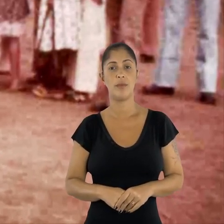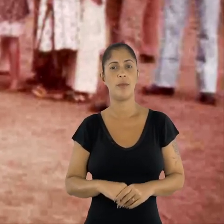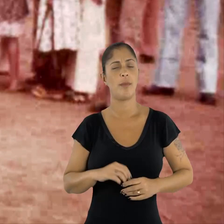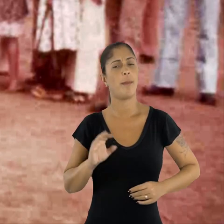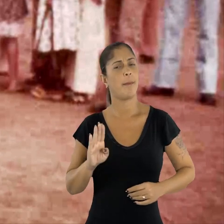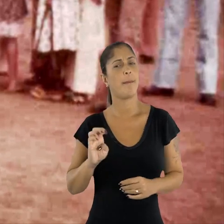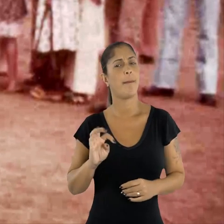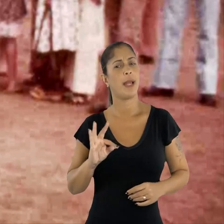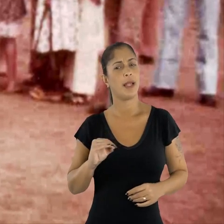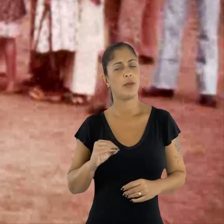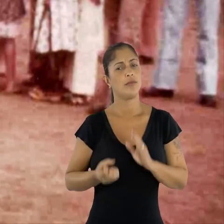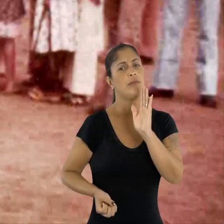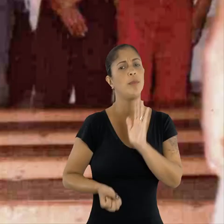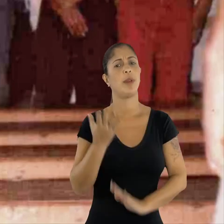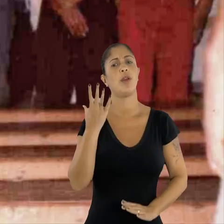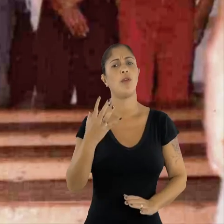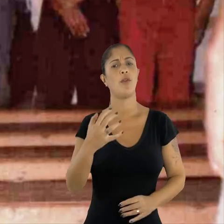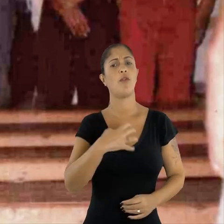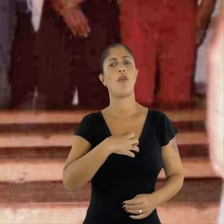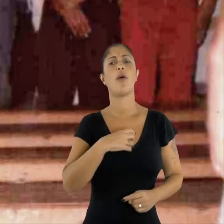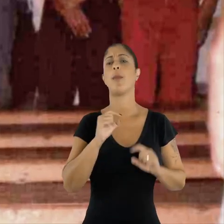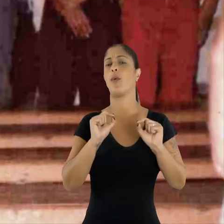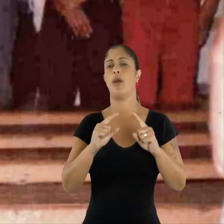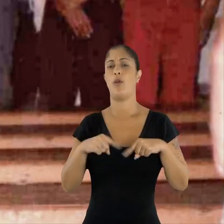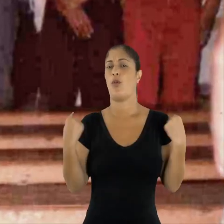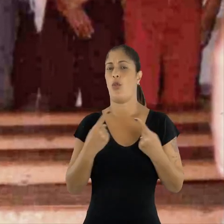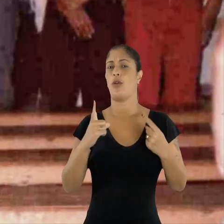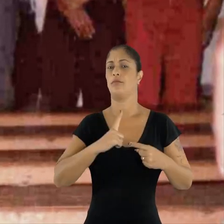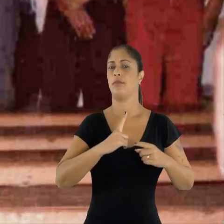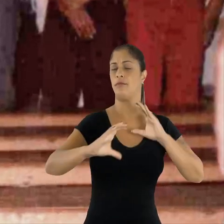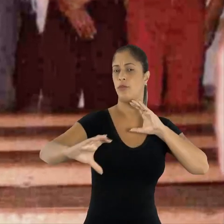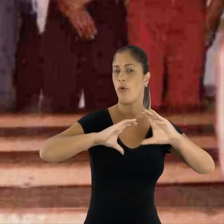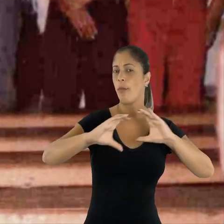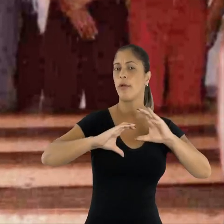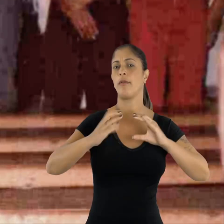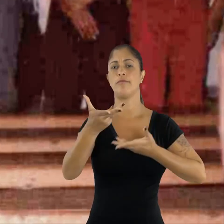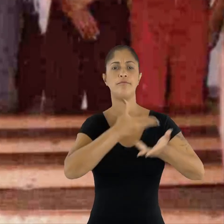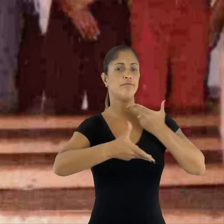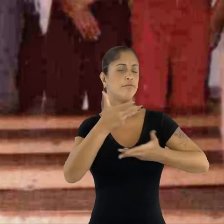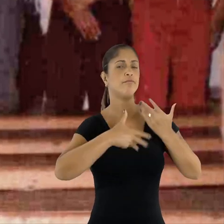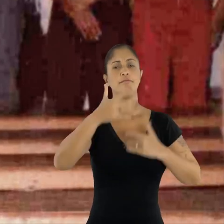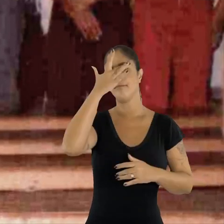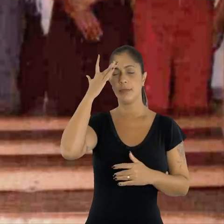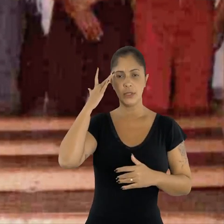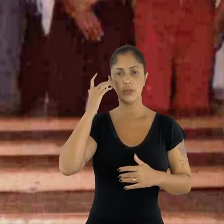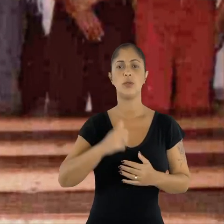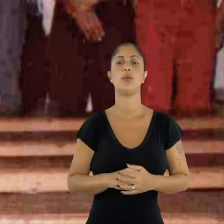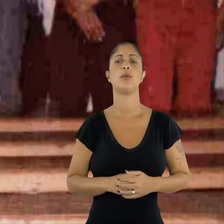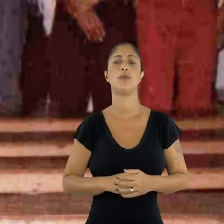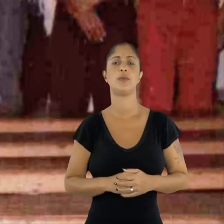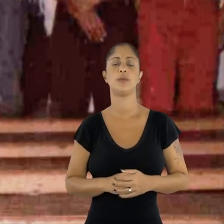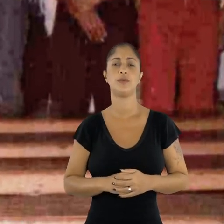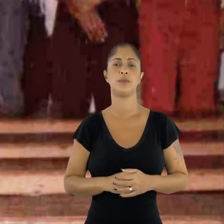O Beto mudou a forma de nós nos comunicarmos com o pessoal